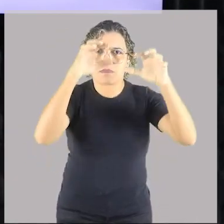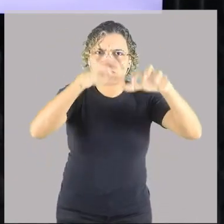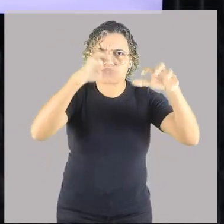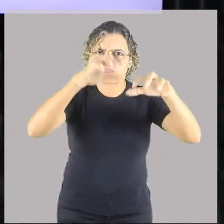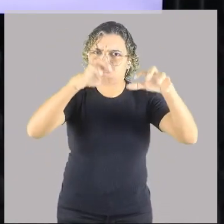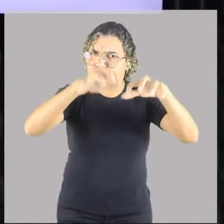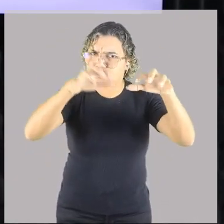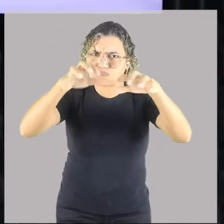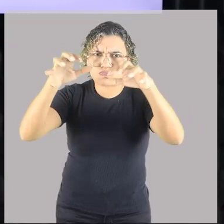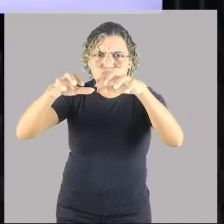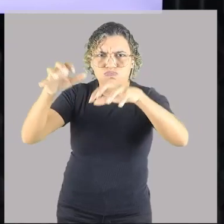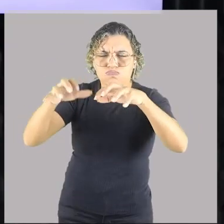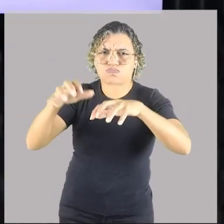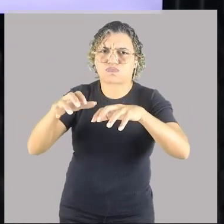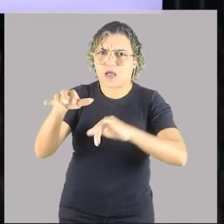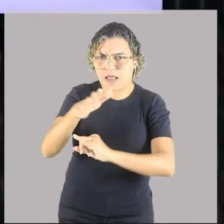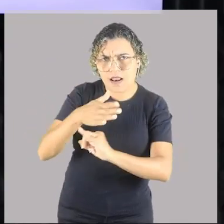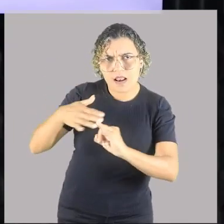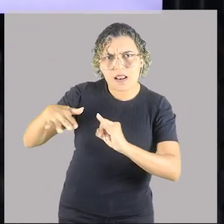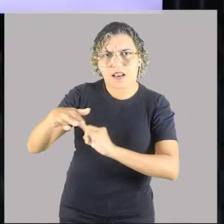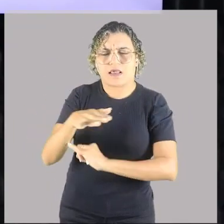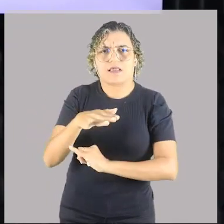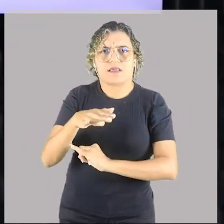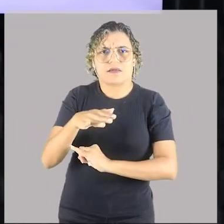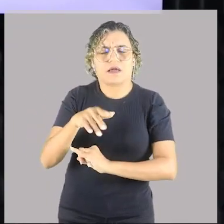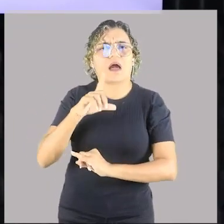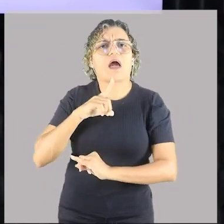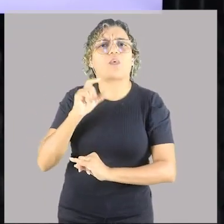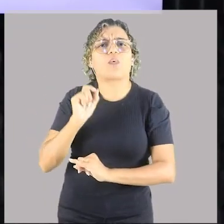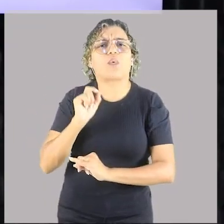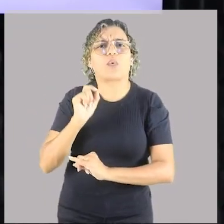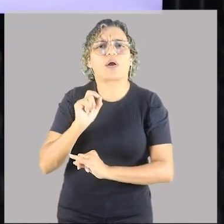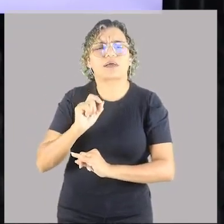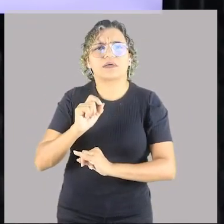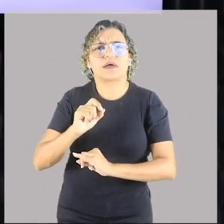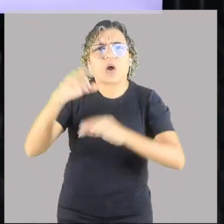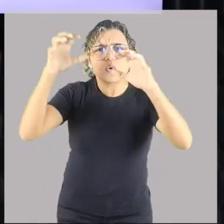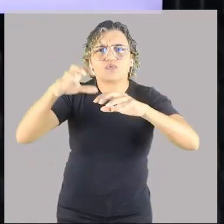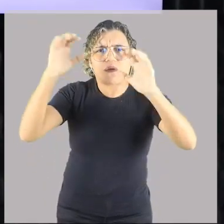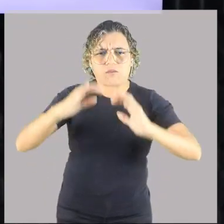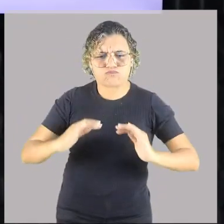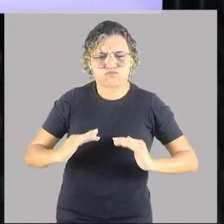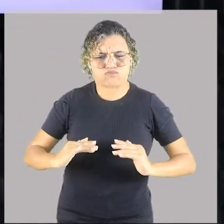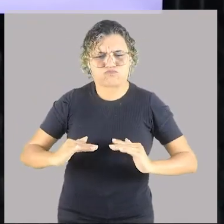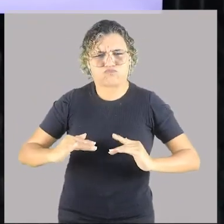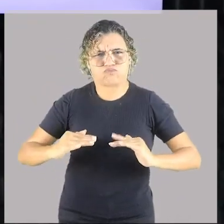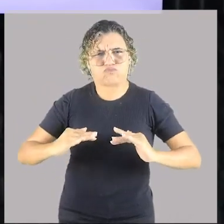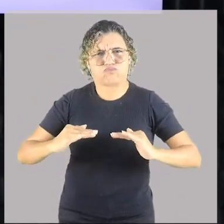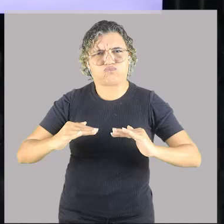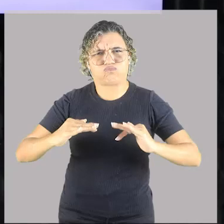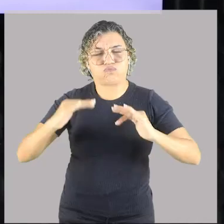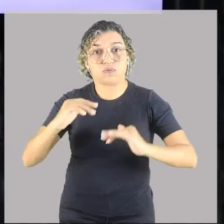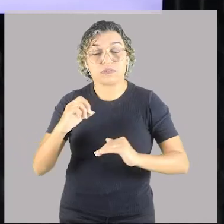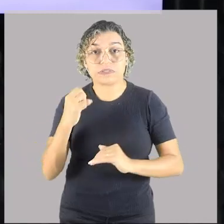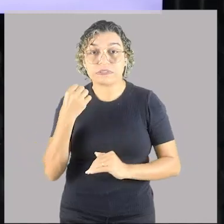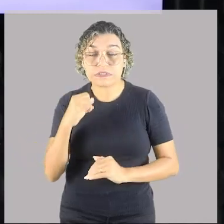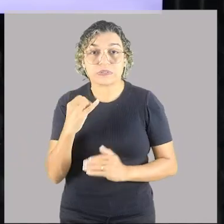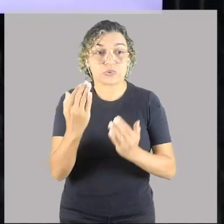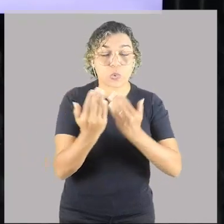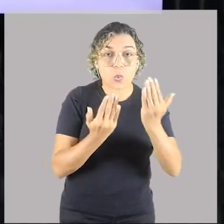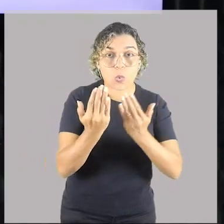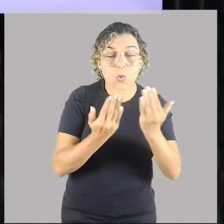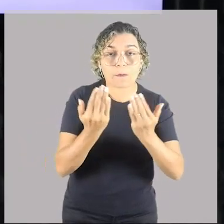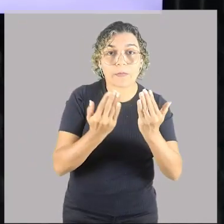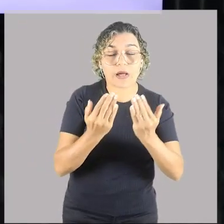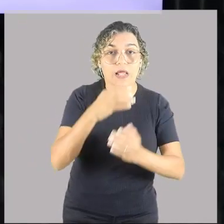nos últimos anos, aqui na ilha de Upauaçu, têm sido chuvas torrenciais. Se fizermos aqui uma